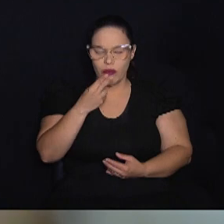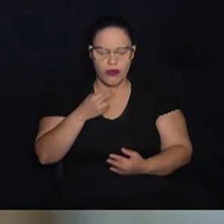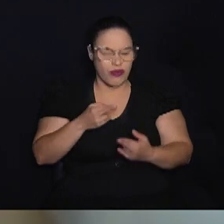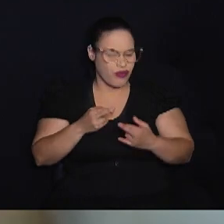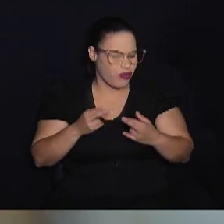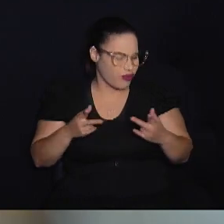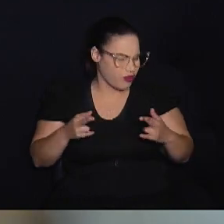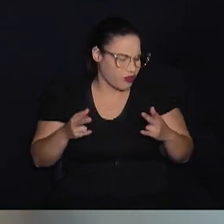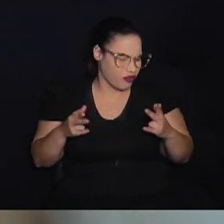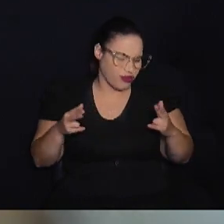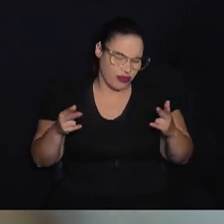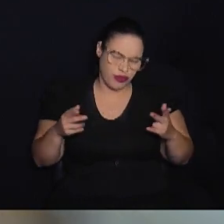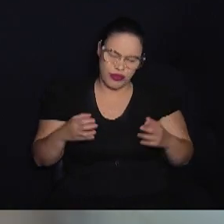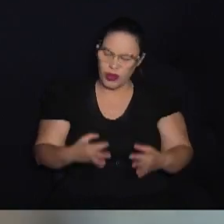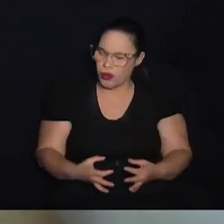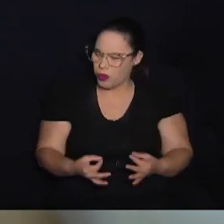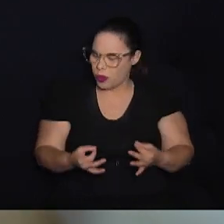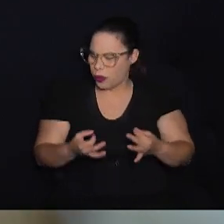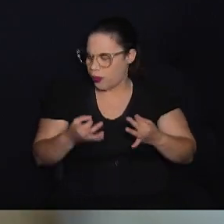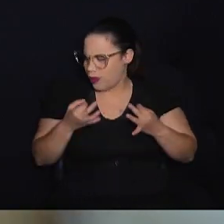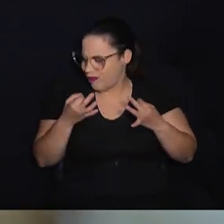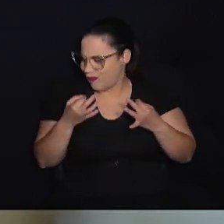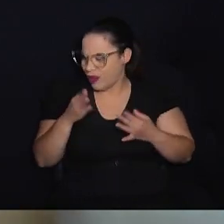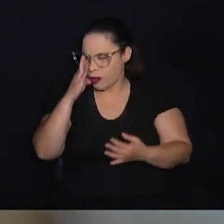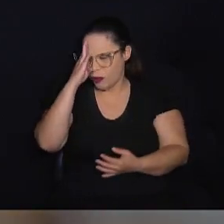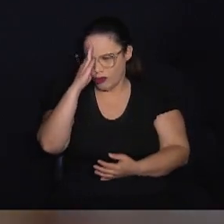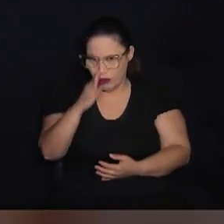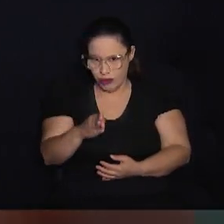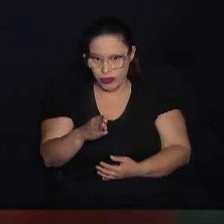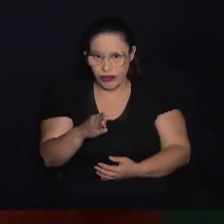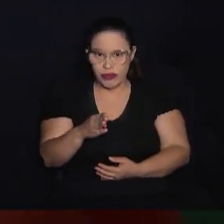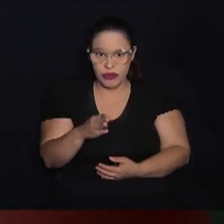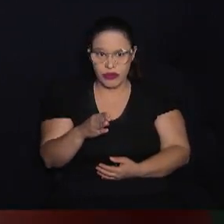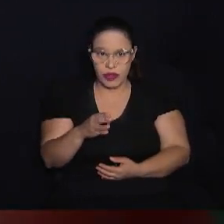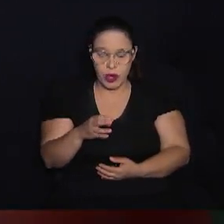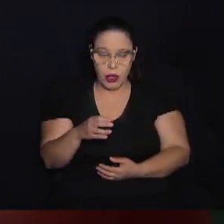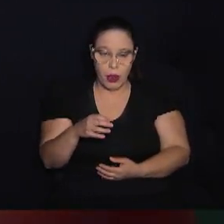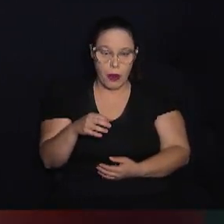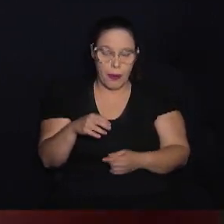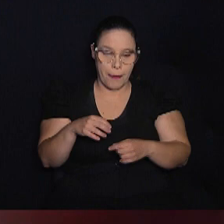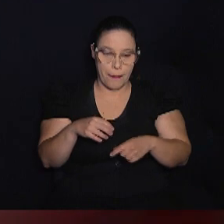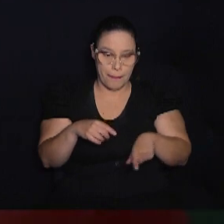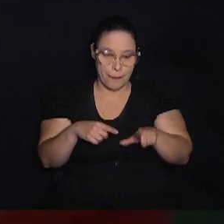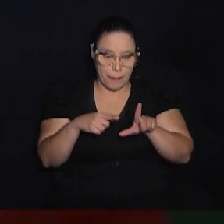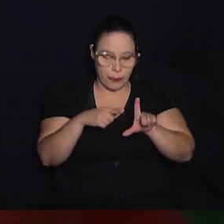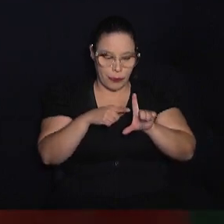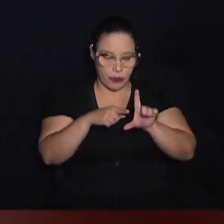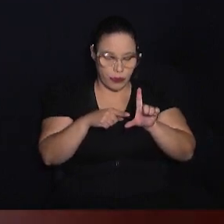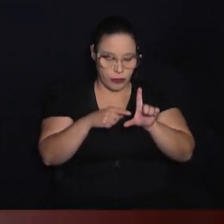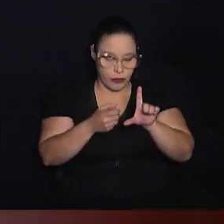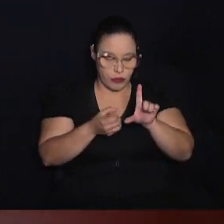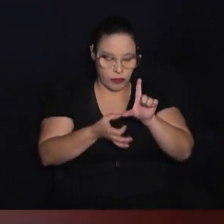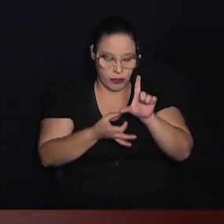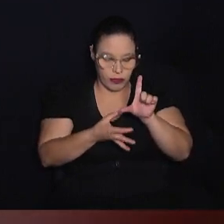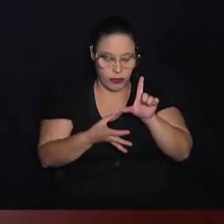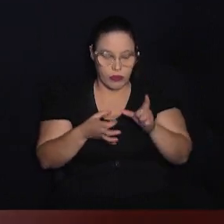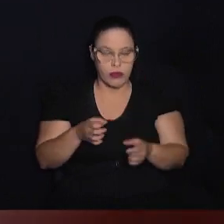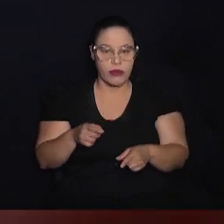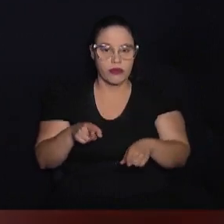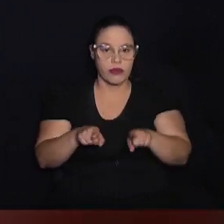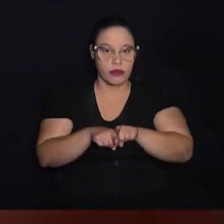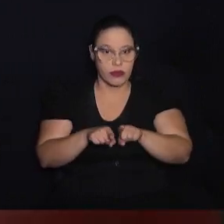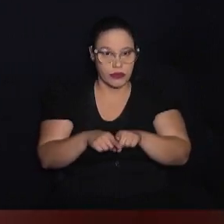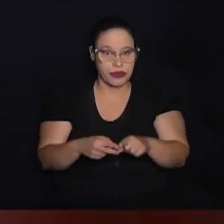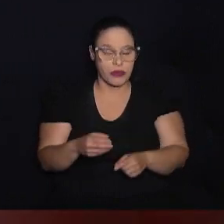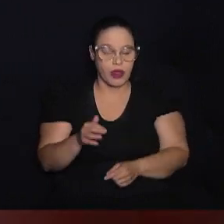vários outros tipos de câncer, principalmente o maior, o mais extenso, que é o de próstata também, mas principalmente de pulmão. E no caso